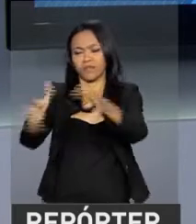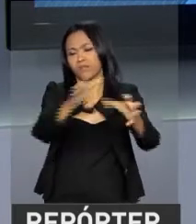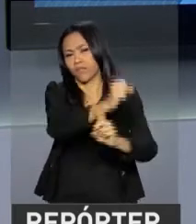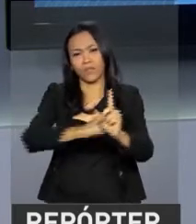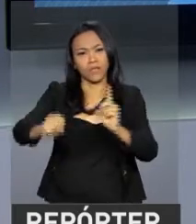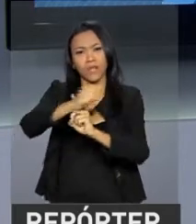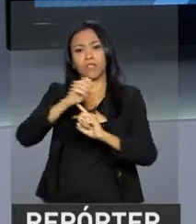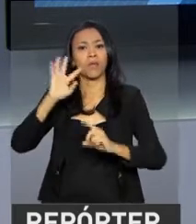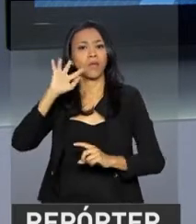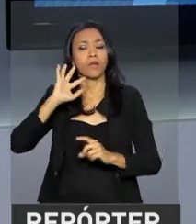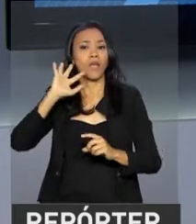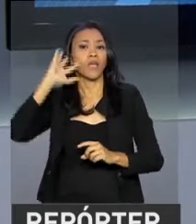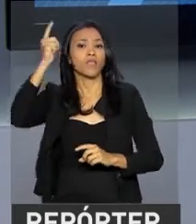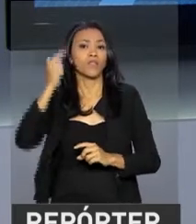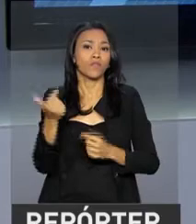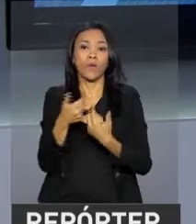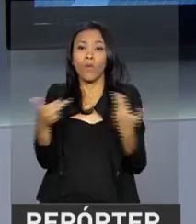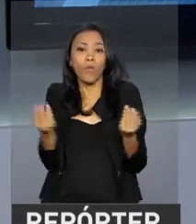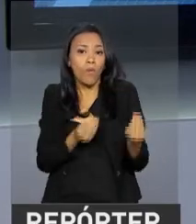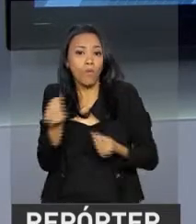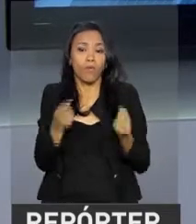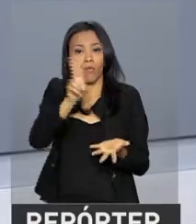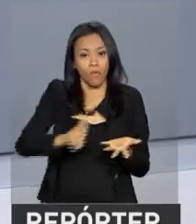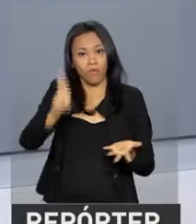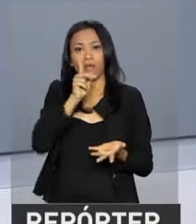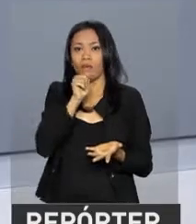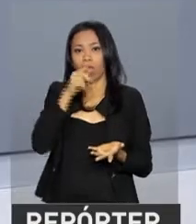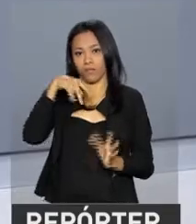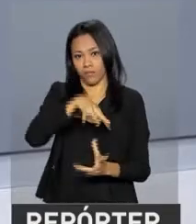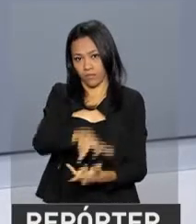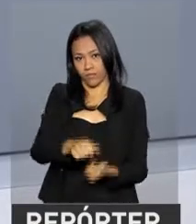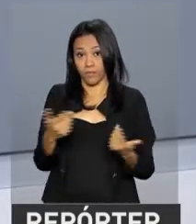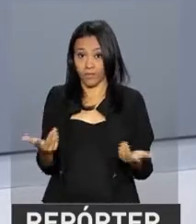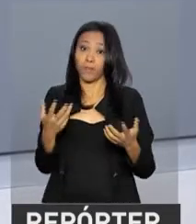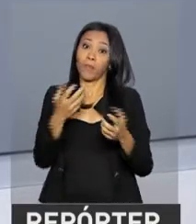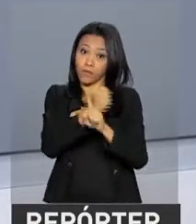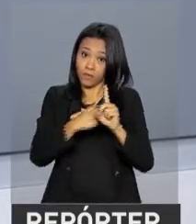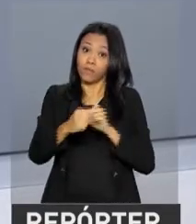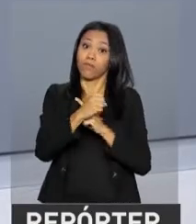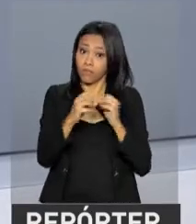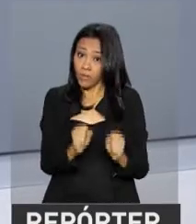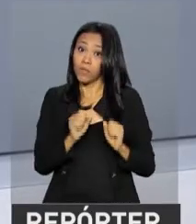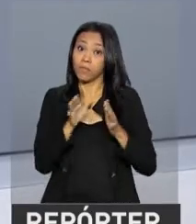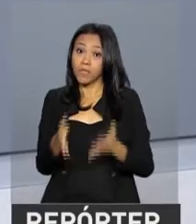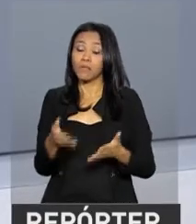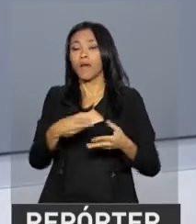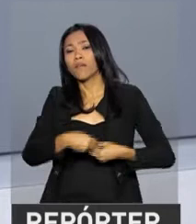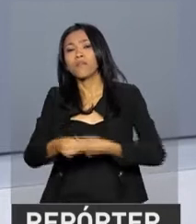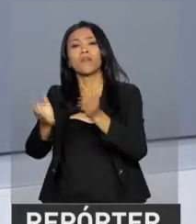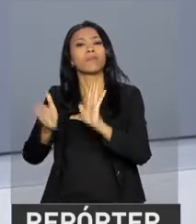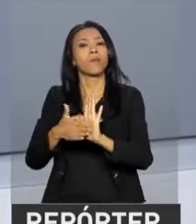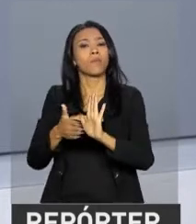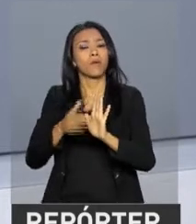de soluções para melhor utilização da água no planeta ea população pode participar enviando propostas que tragam